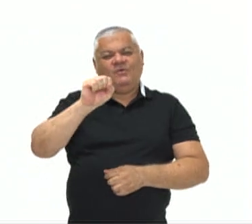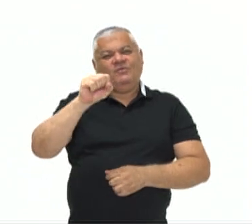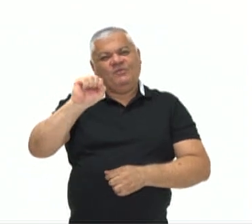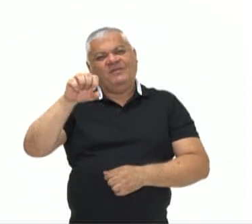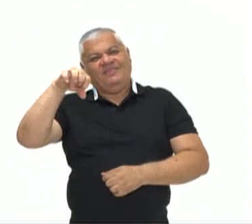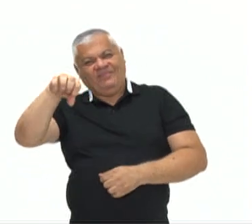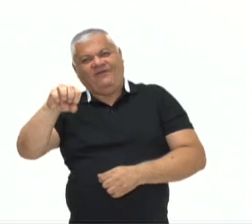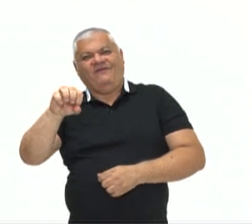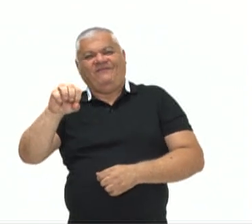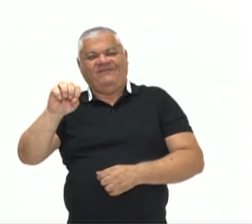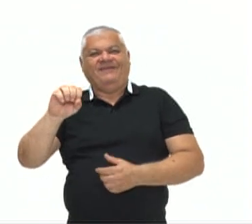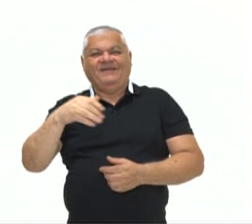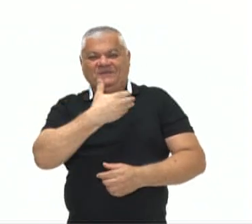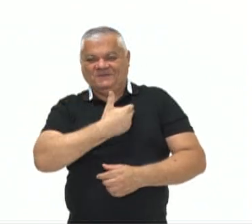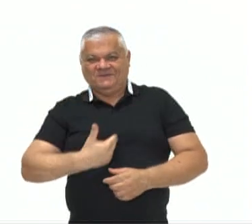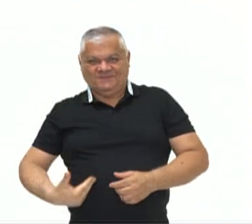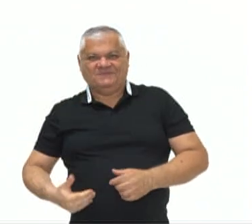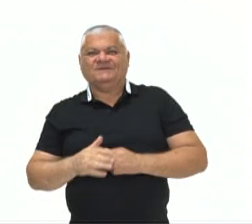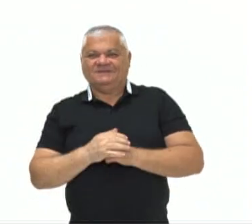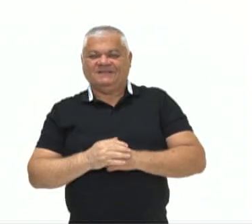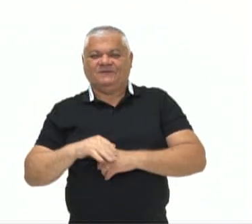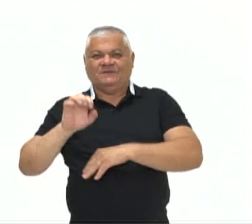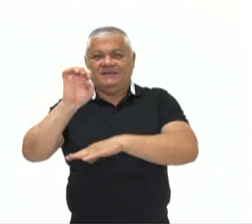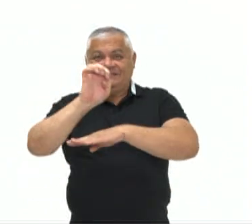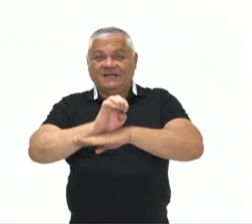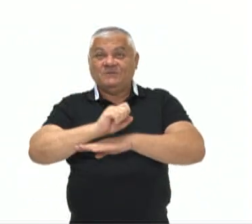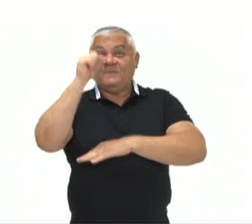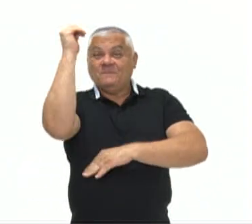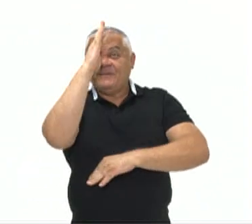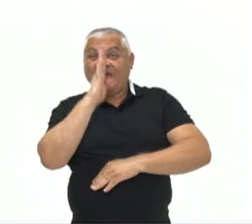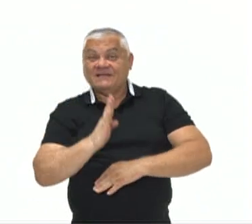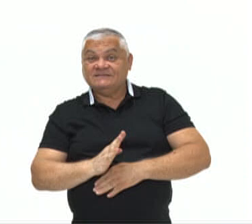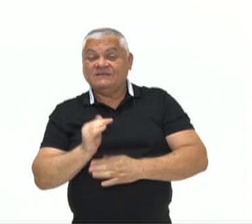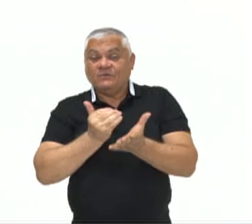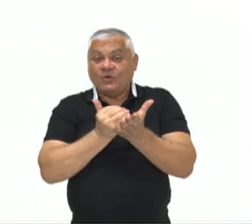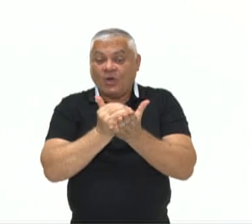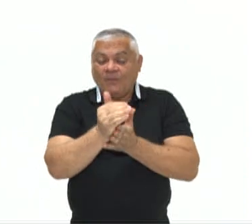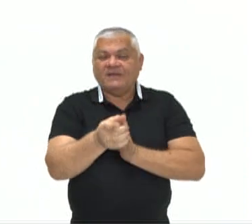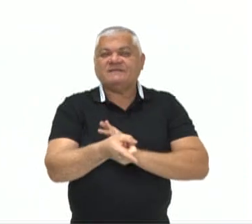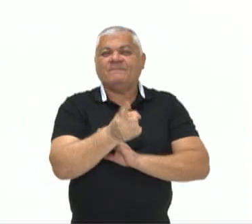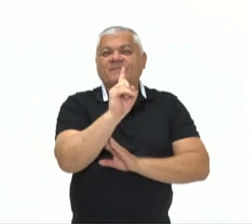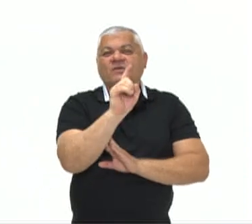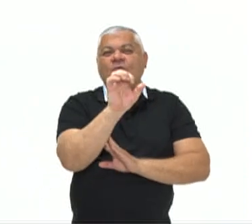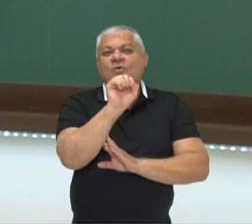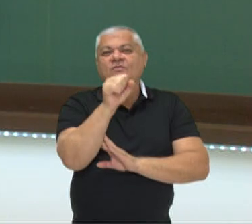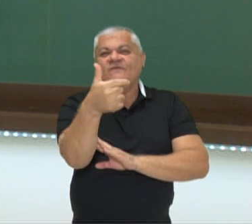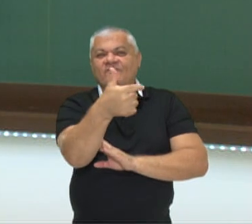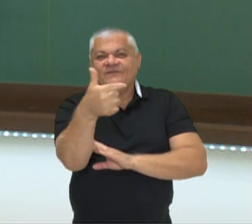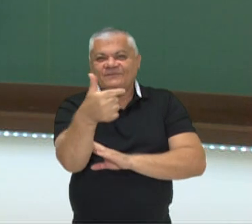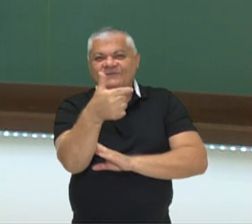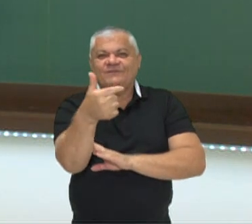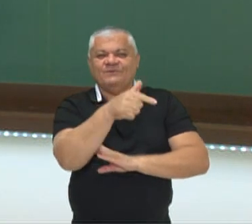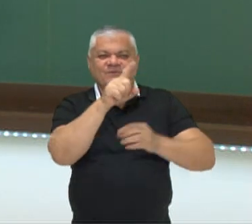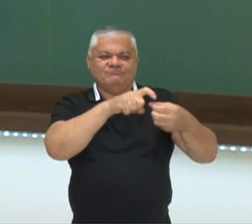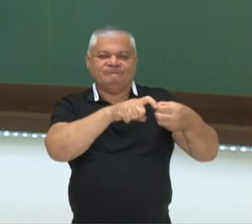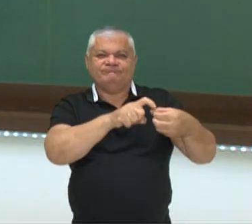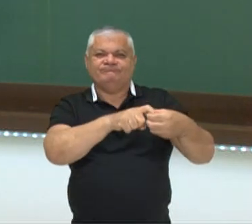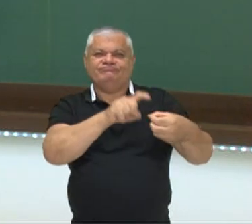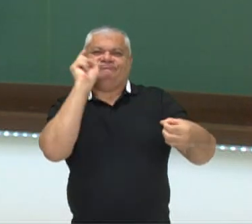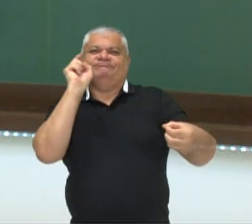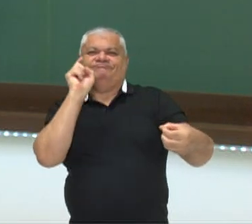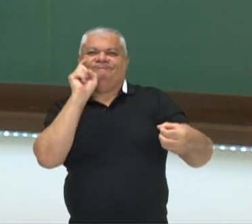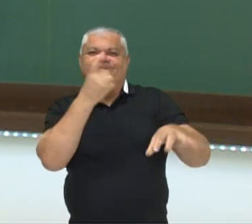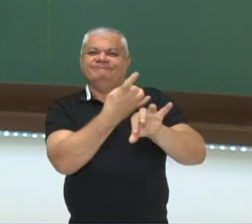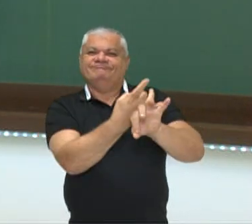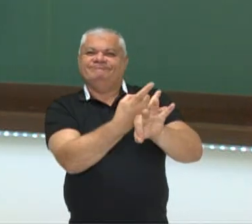É possível falar de Estado brasileiro a partir de 1822, justamente com a independência, né, e no início